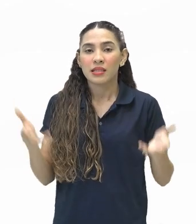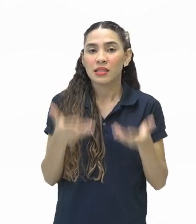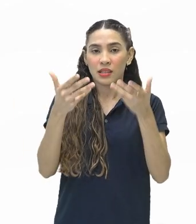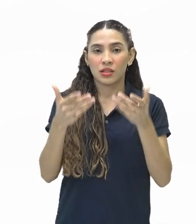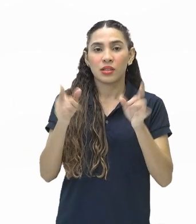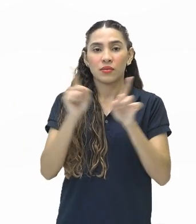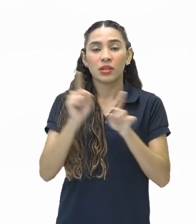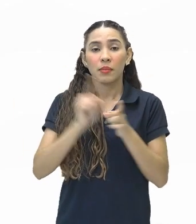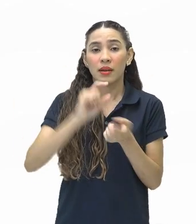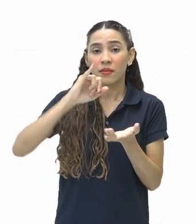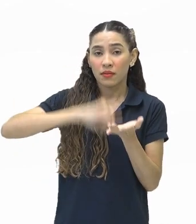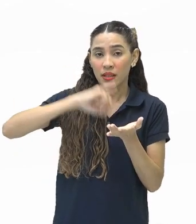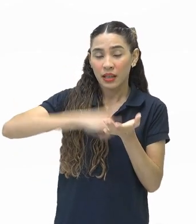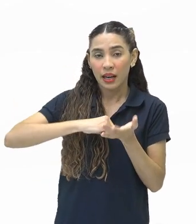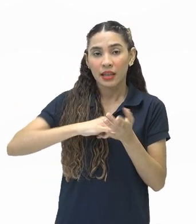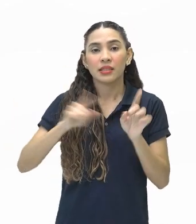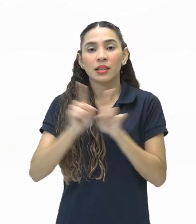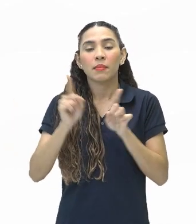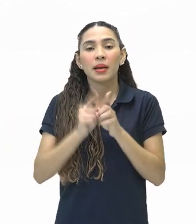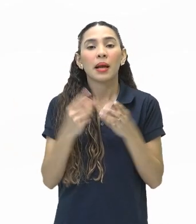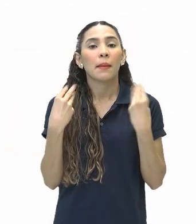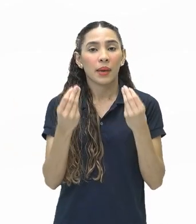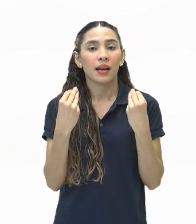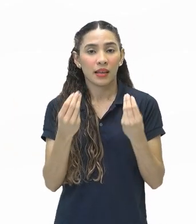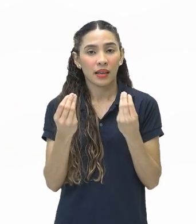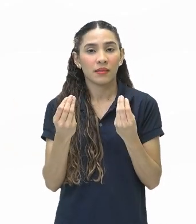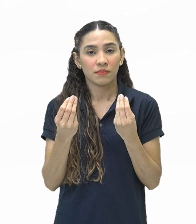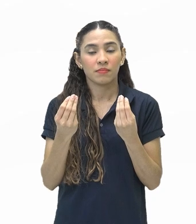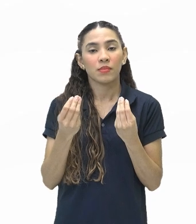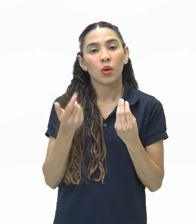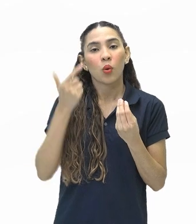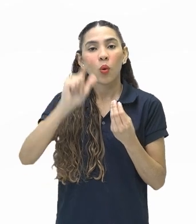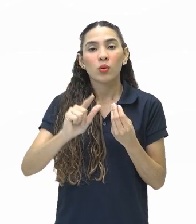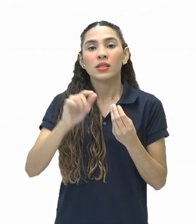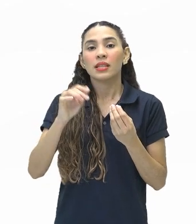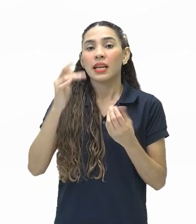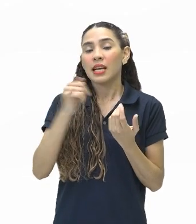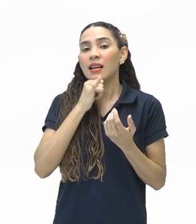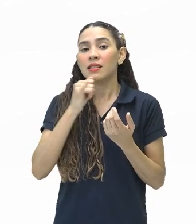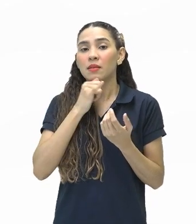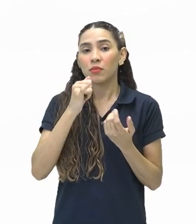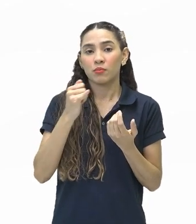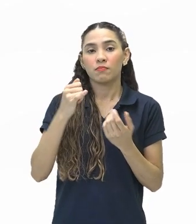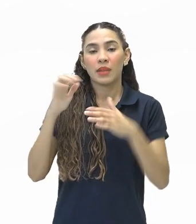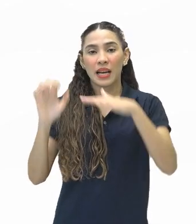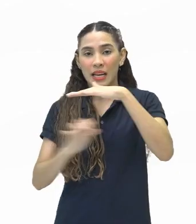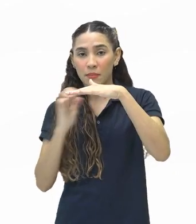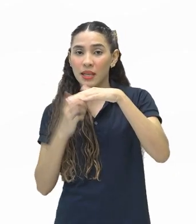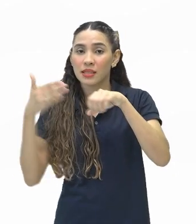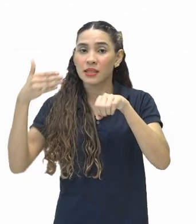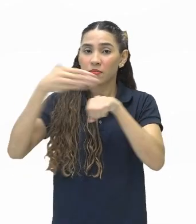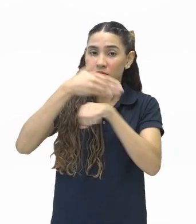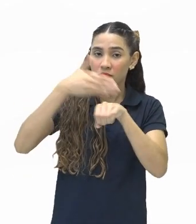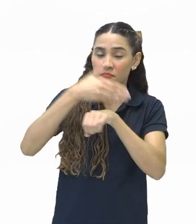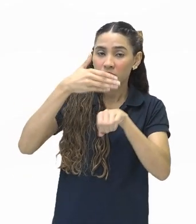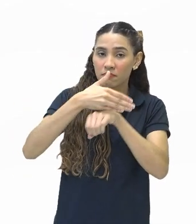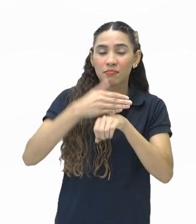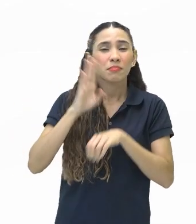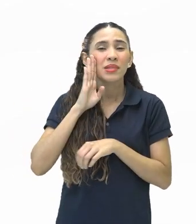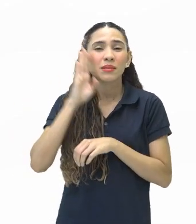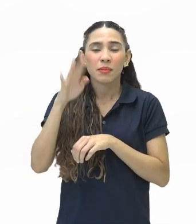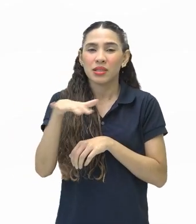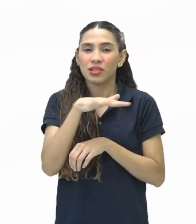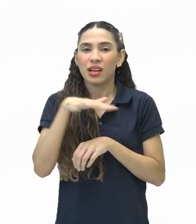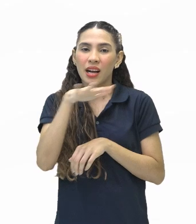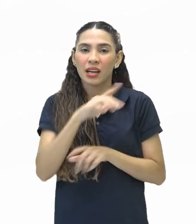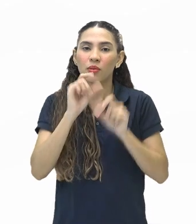incentivos fiscais e tributários para quê? Para atrair empresas, especialmente nos setores